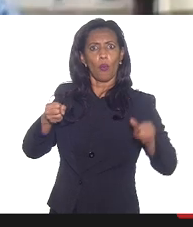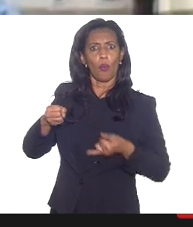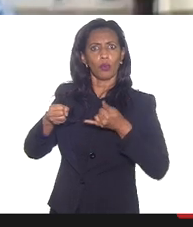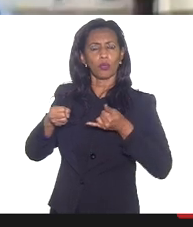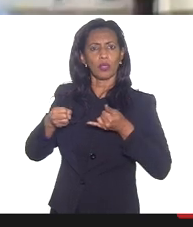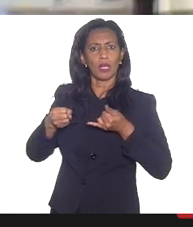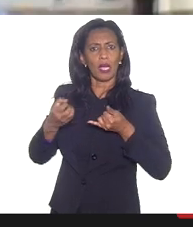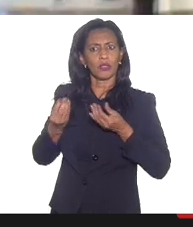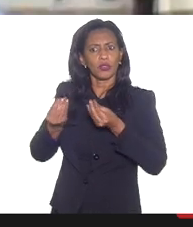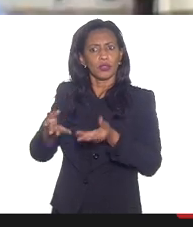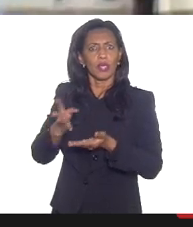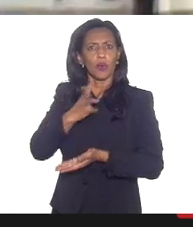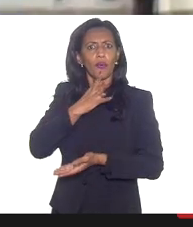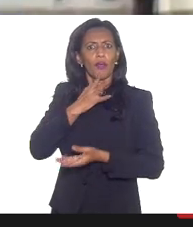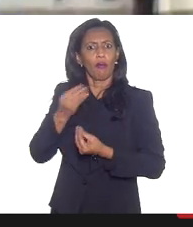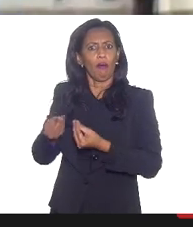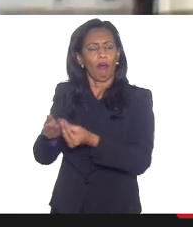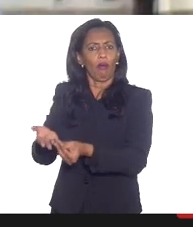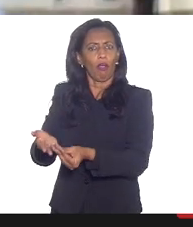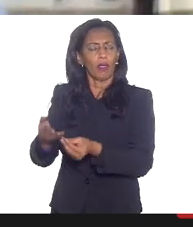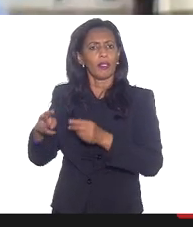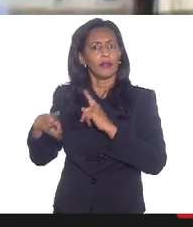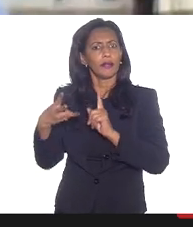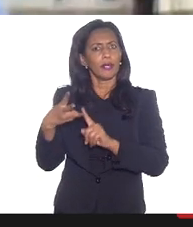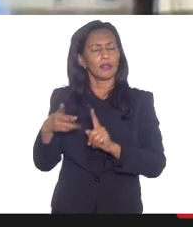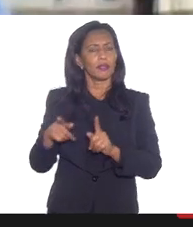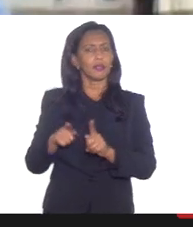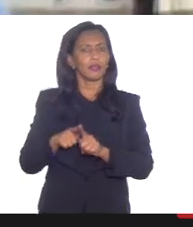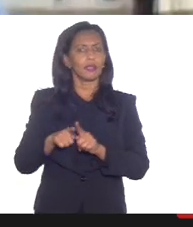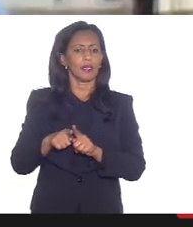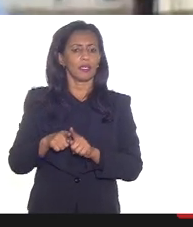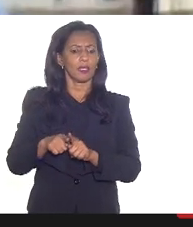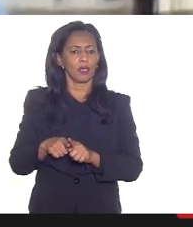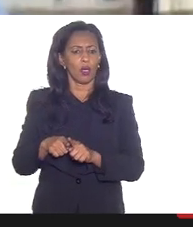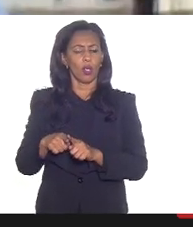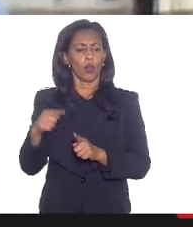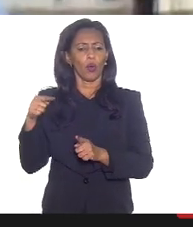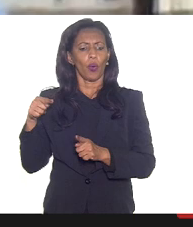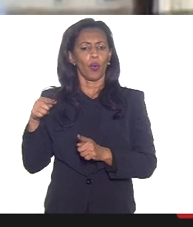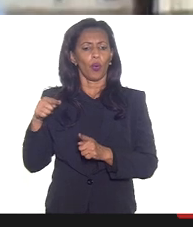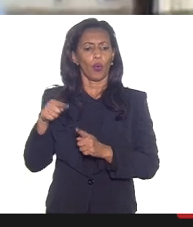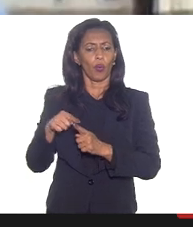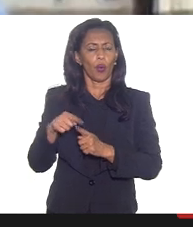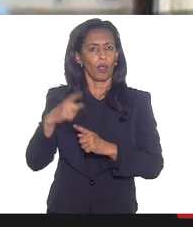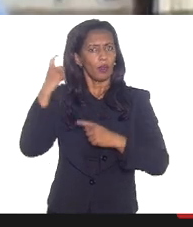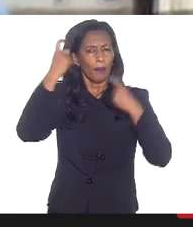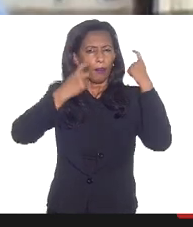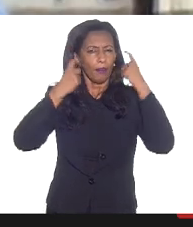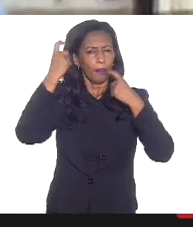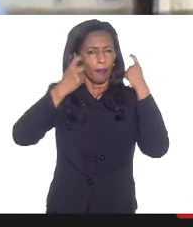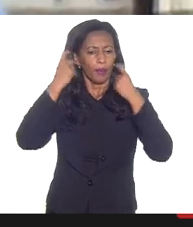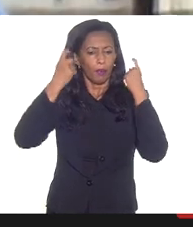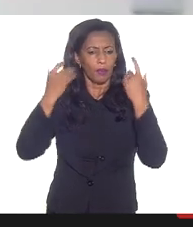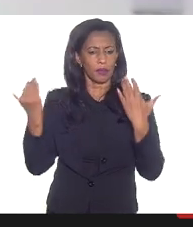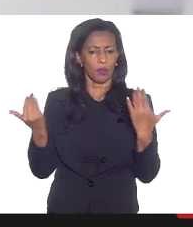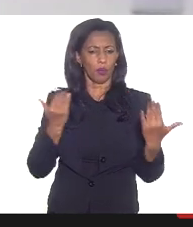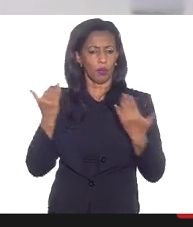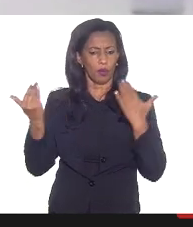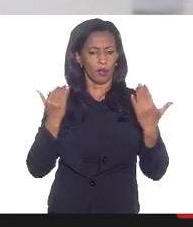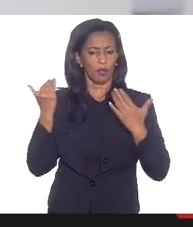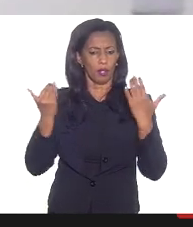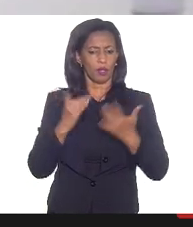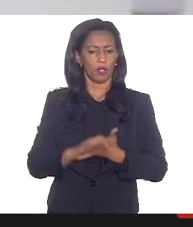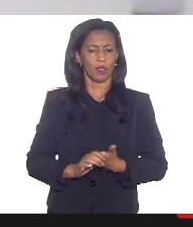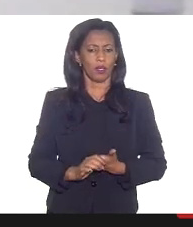conhecimento científico. E, em terceiro, é objetivamente há uma preocupação com relação